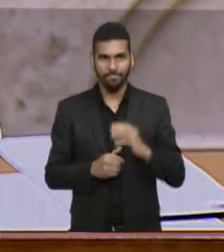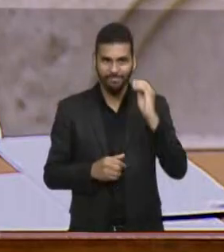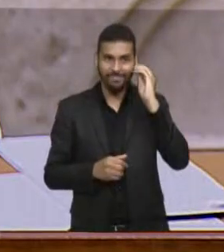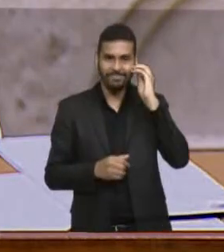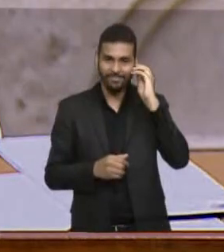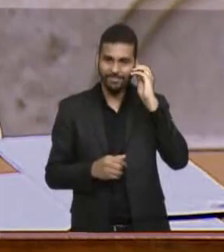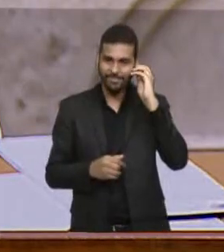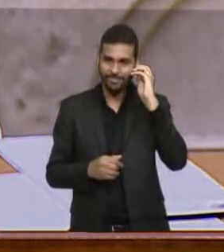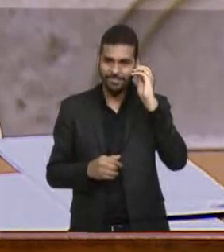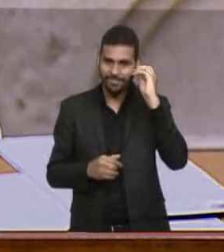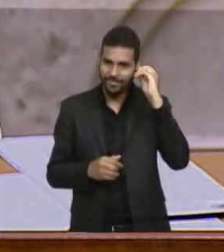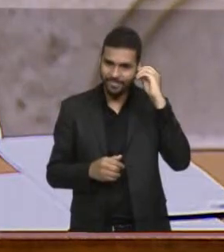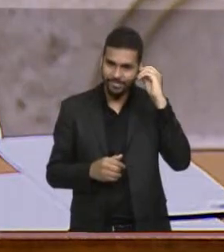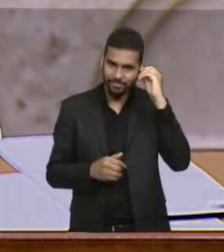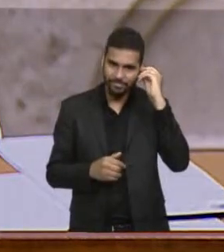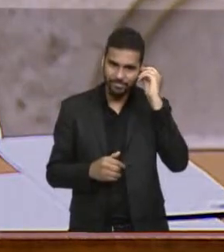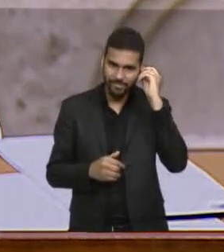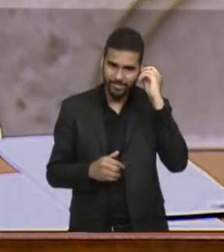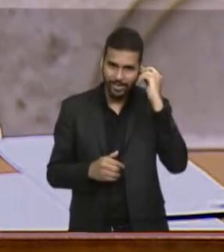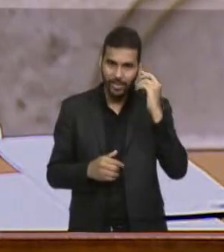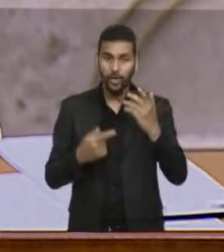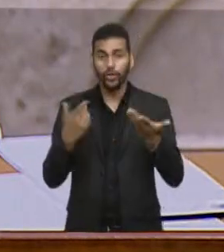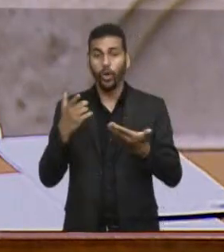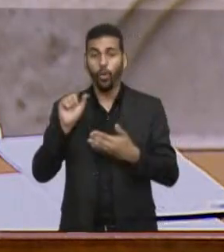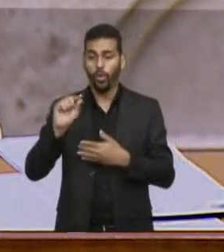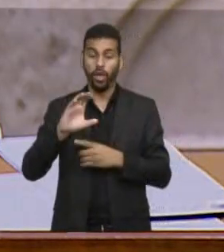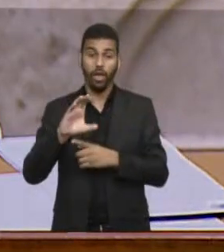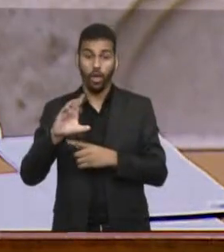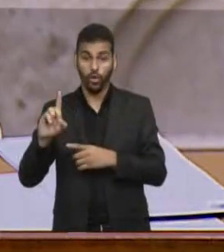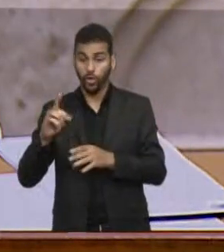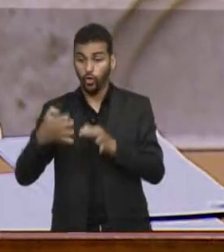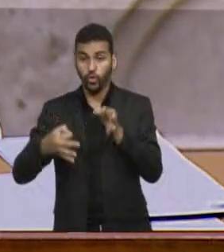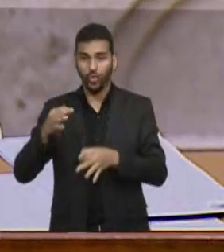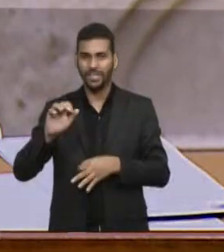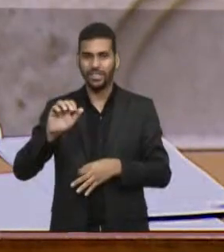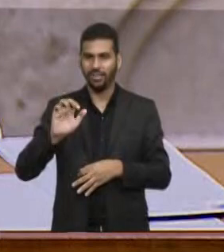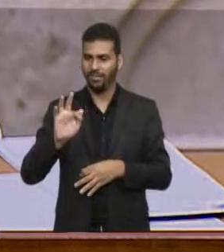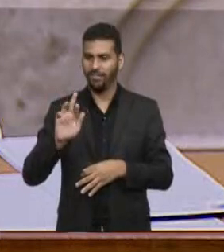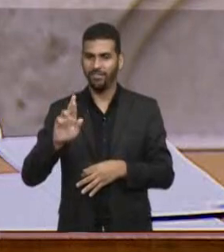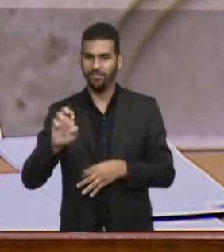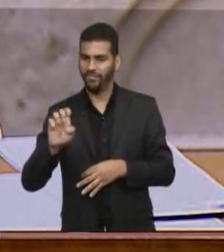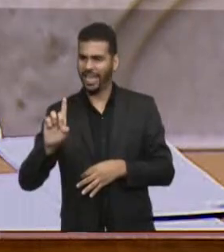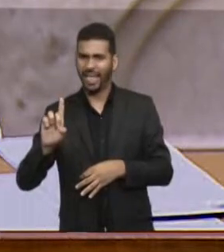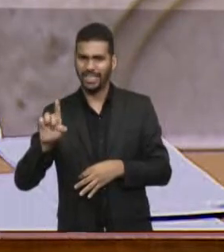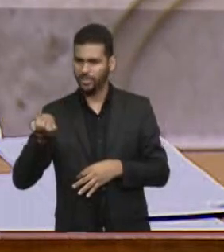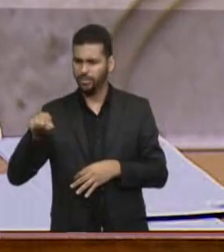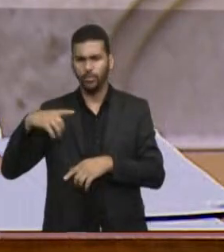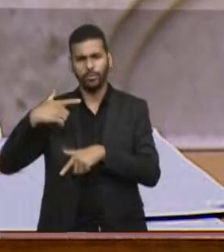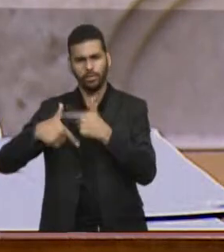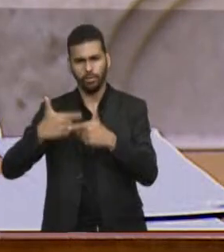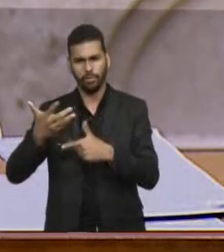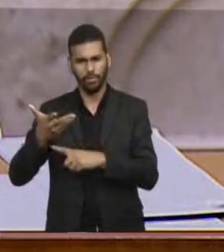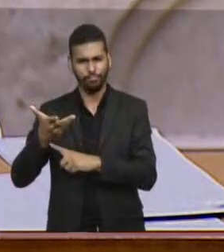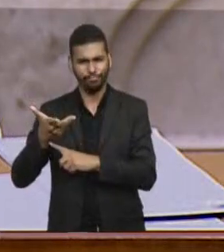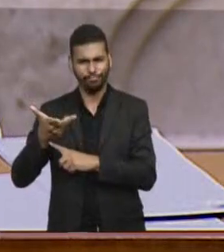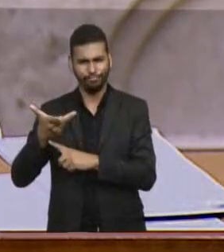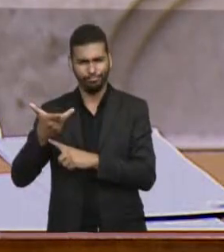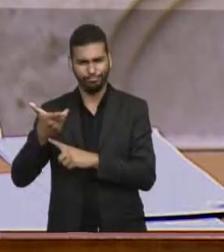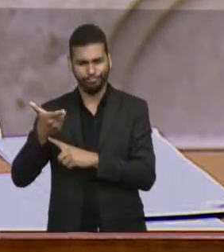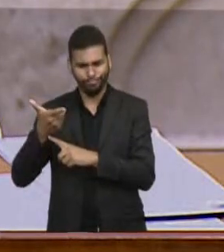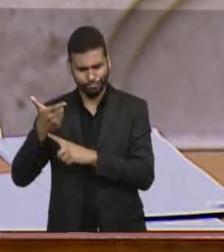estruturado e sobre a coordenação frete que faz um belíssimo trabalho